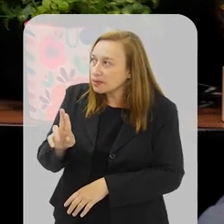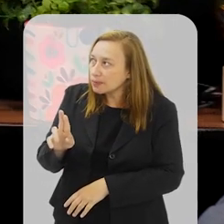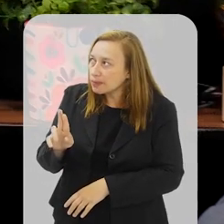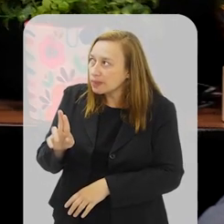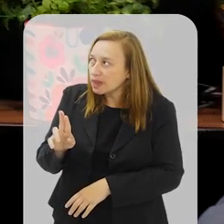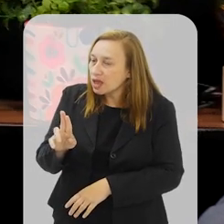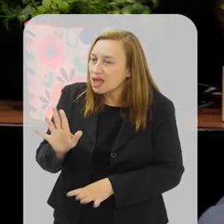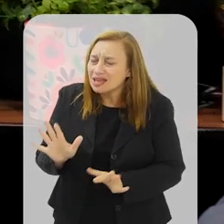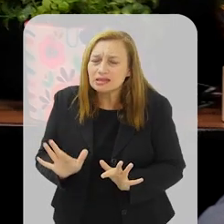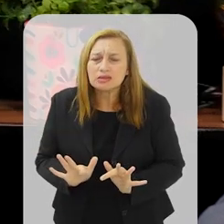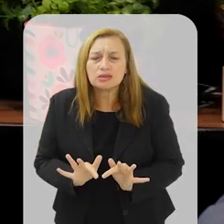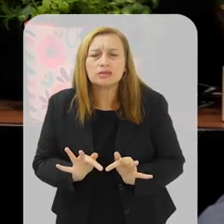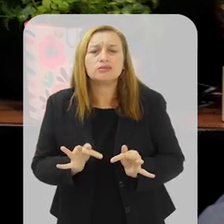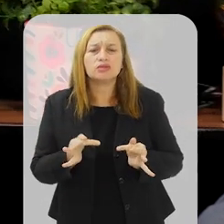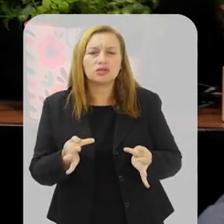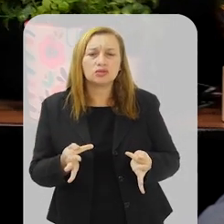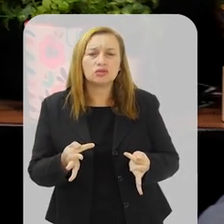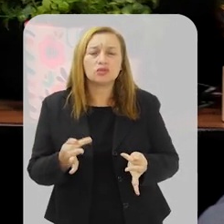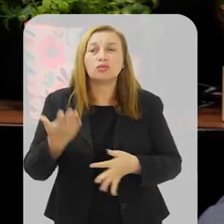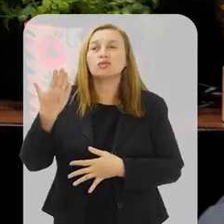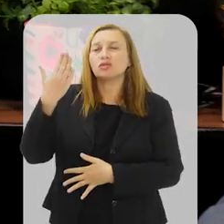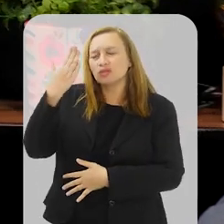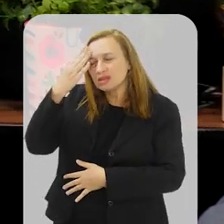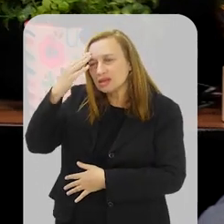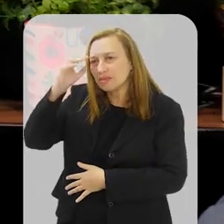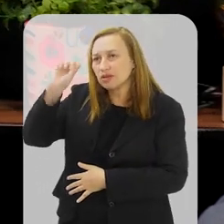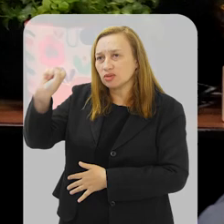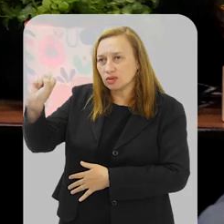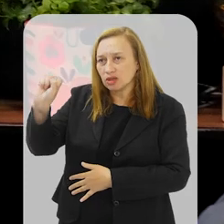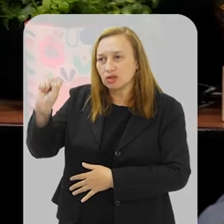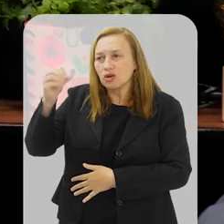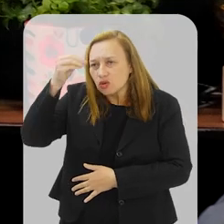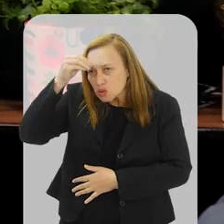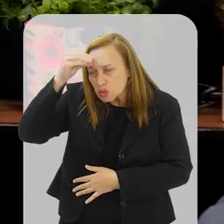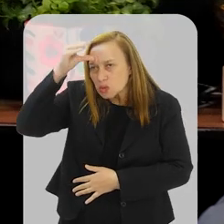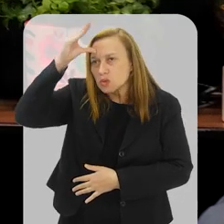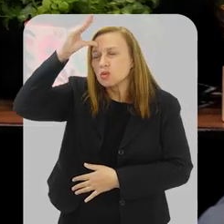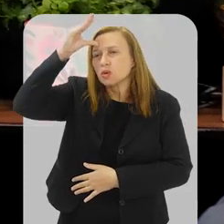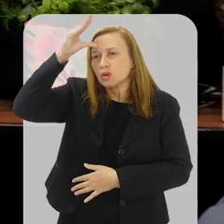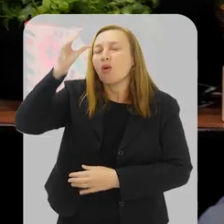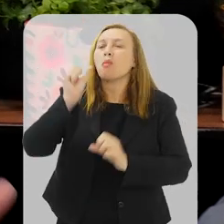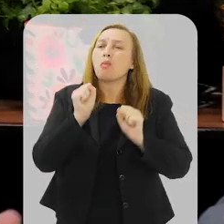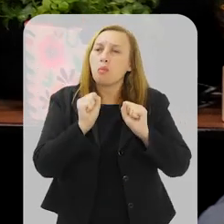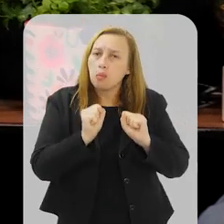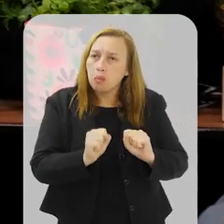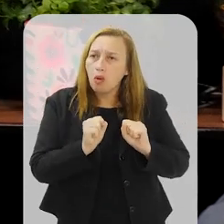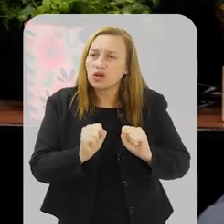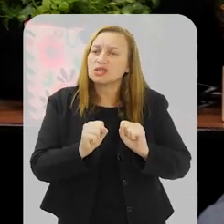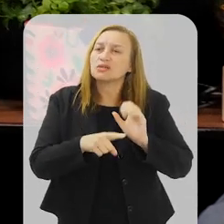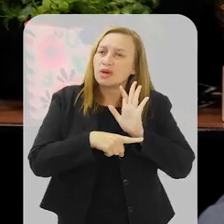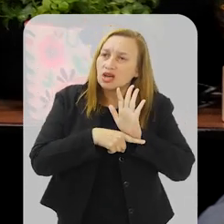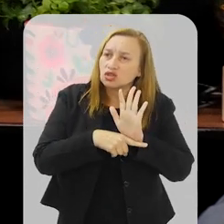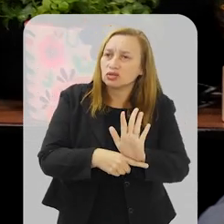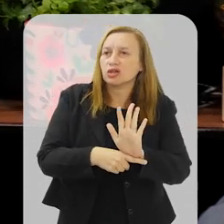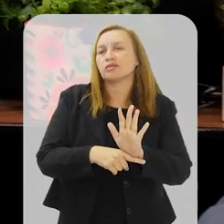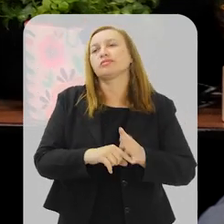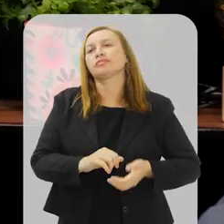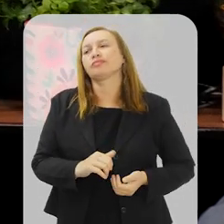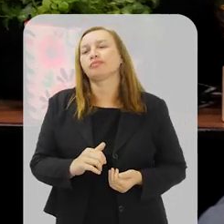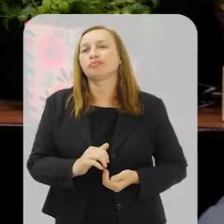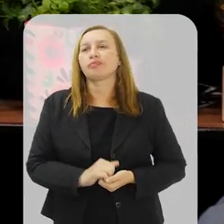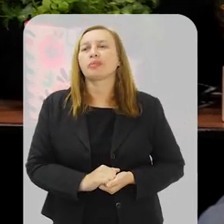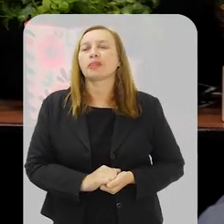universidade ela com o seu humildemente com o seu saber eh de conhecimento ela pode